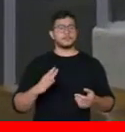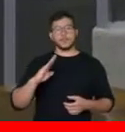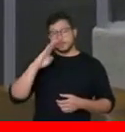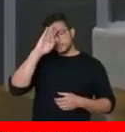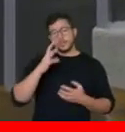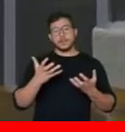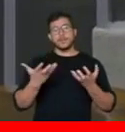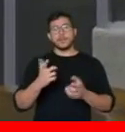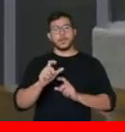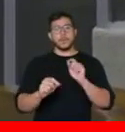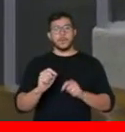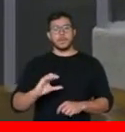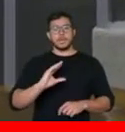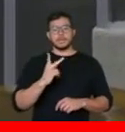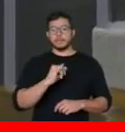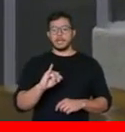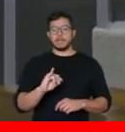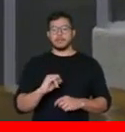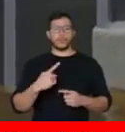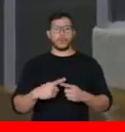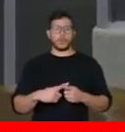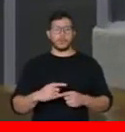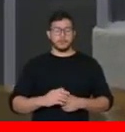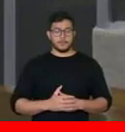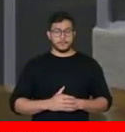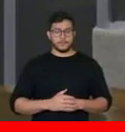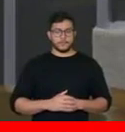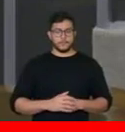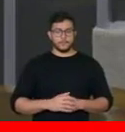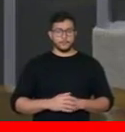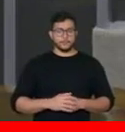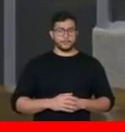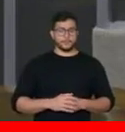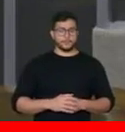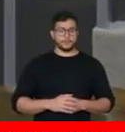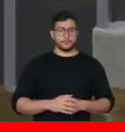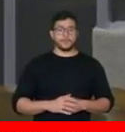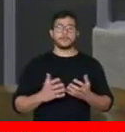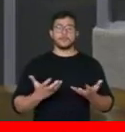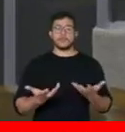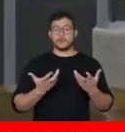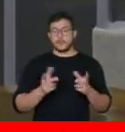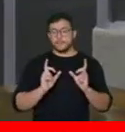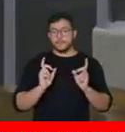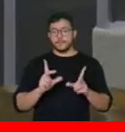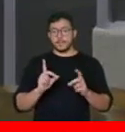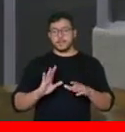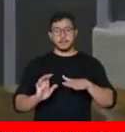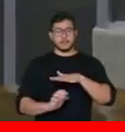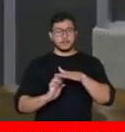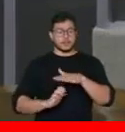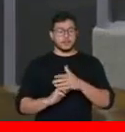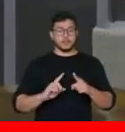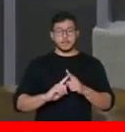parlamentar de inquérito e que alguns aqui confessam que querem também? Privatizar a empresa. Só que se